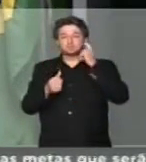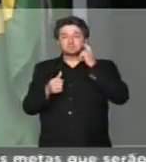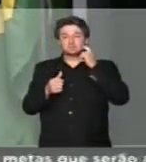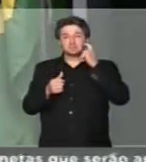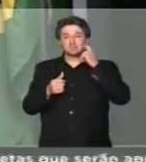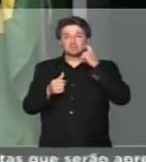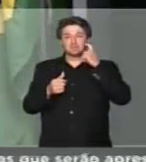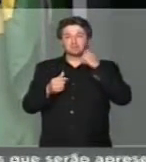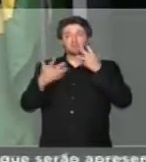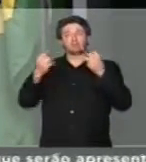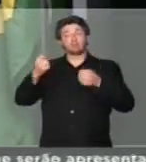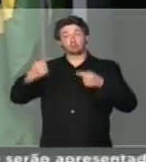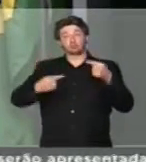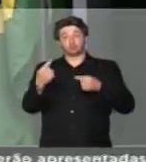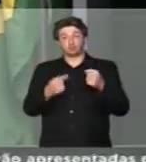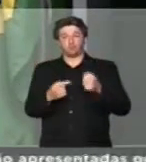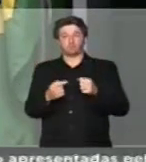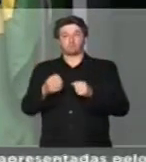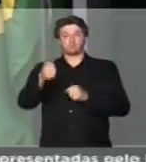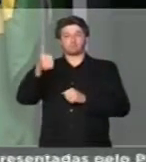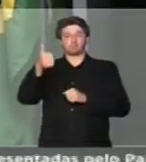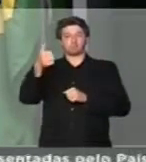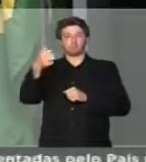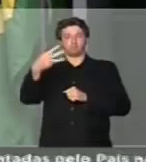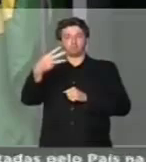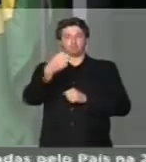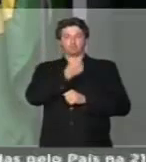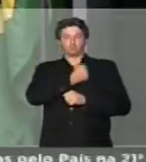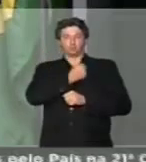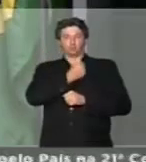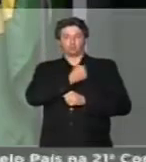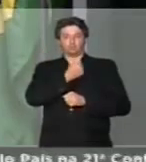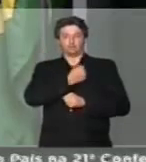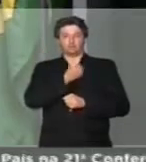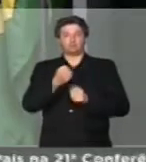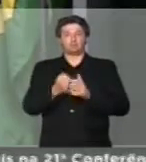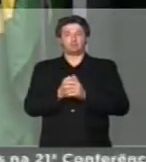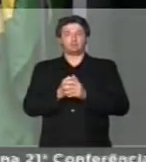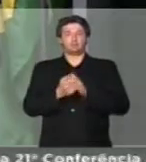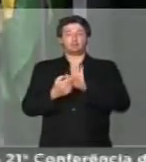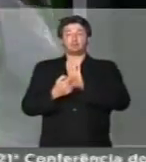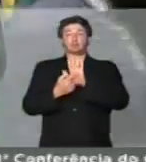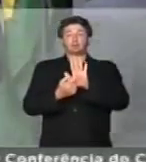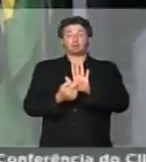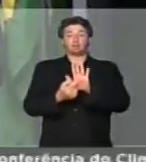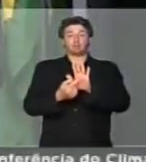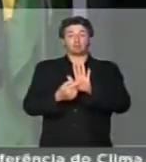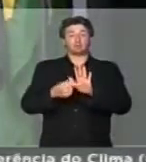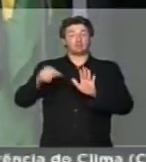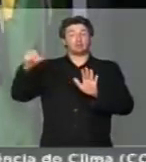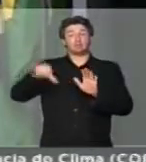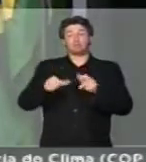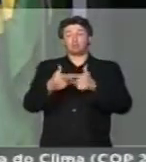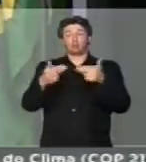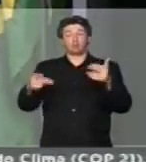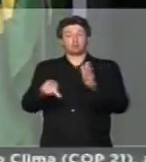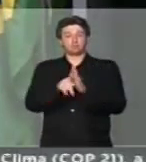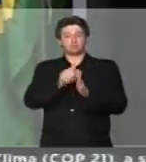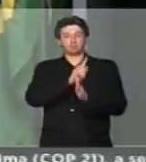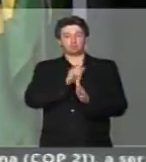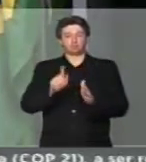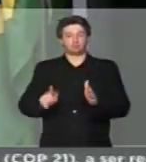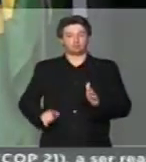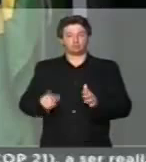nós vamos tratar de 13 números que mostram a pior faceta do